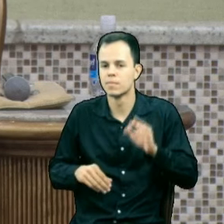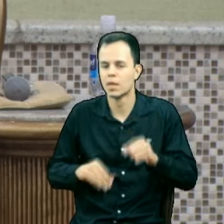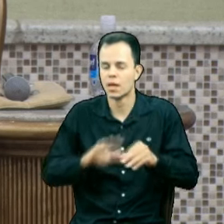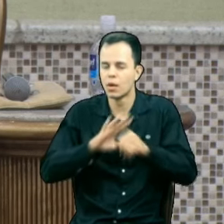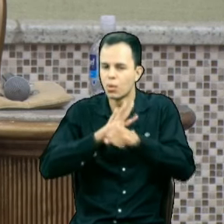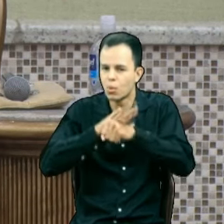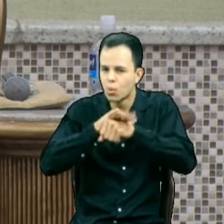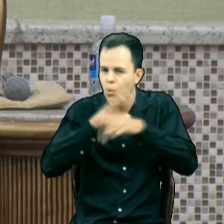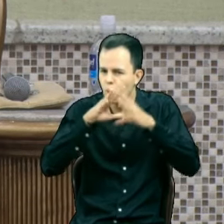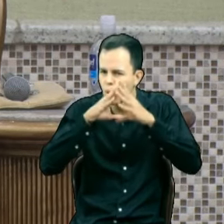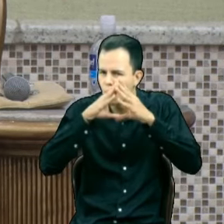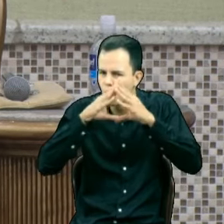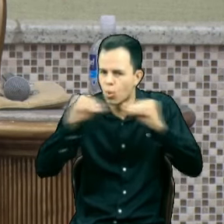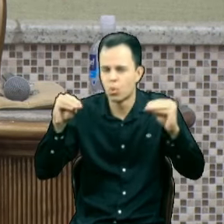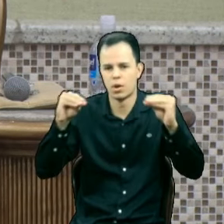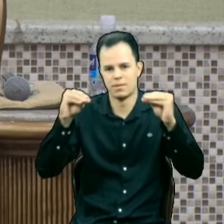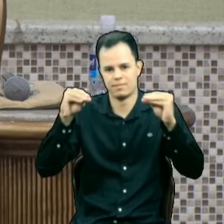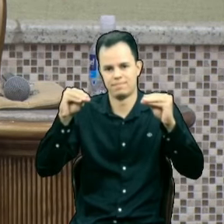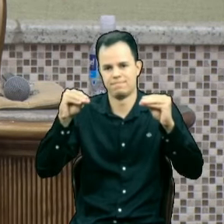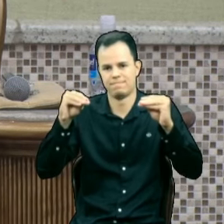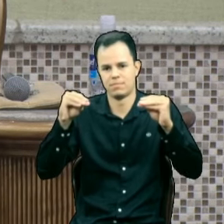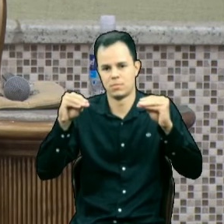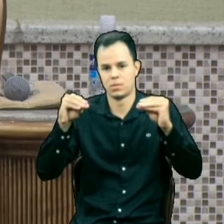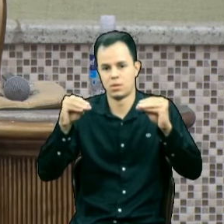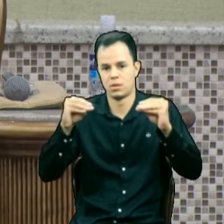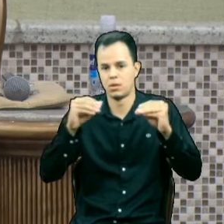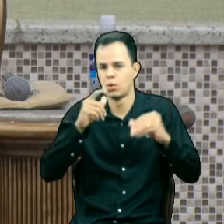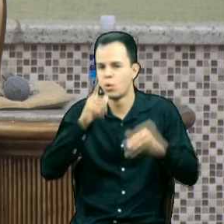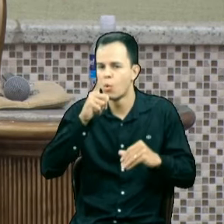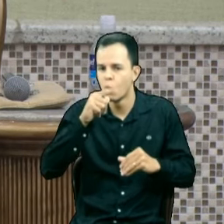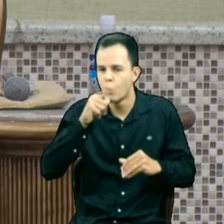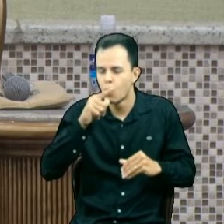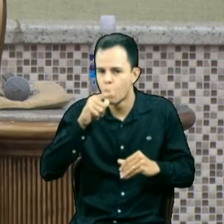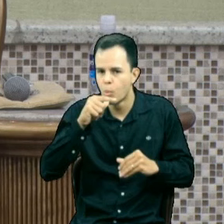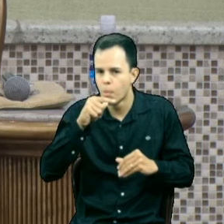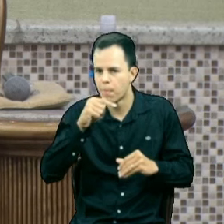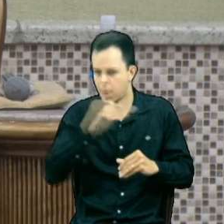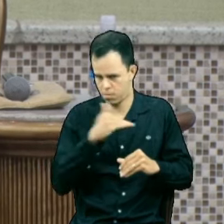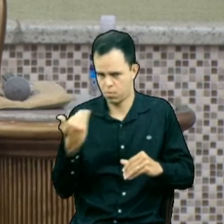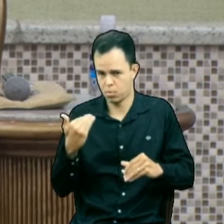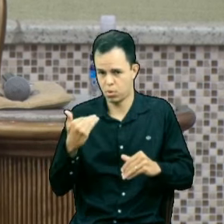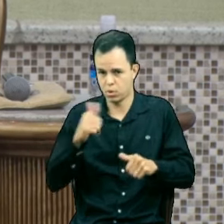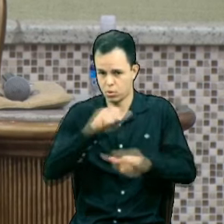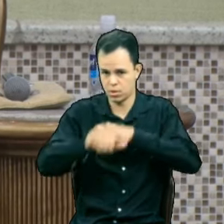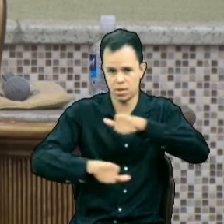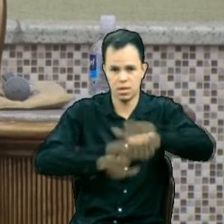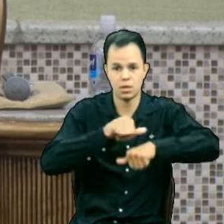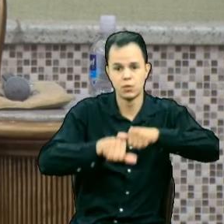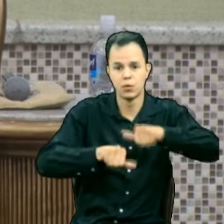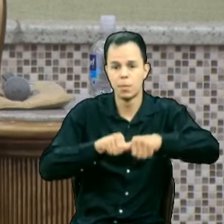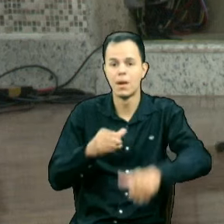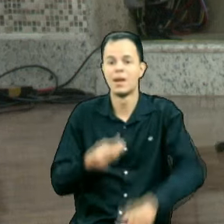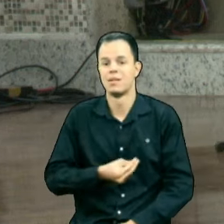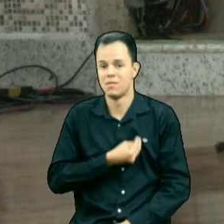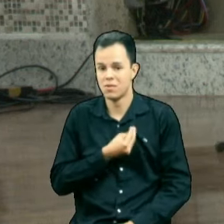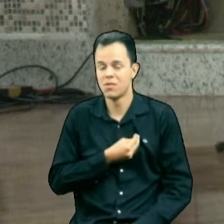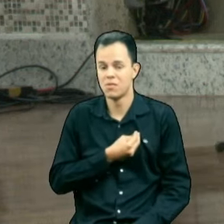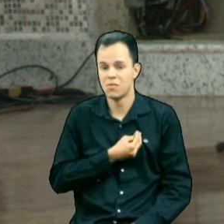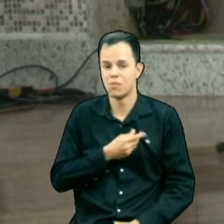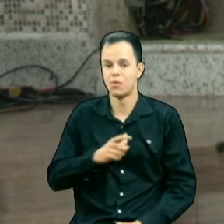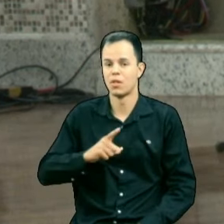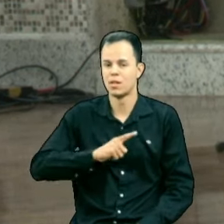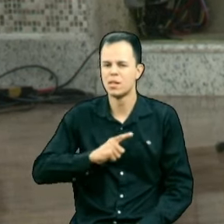Morto aquele marca é morto vai ficar vivo vai produzir muitos peixes diz que